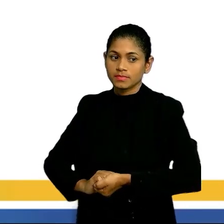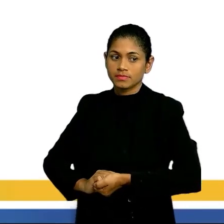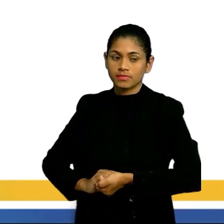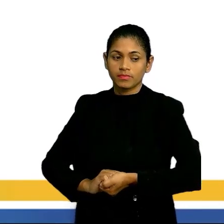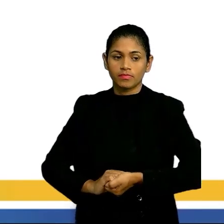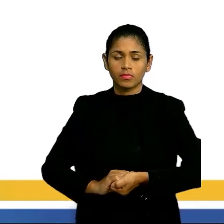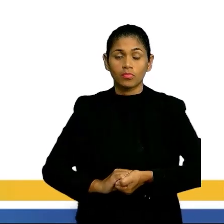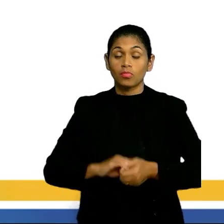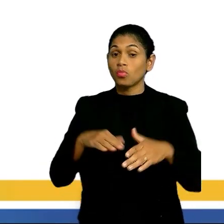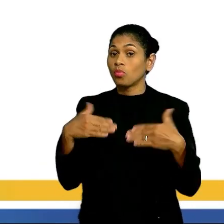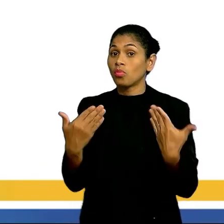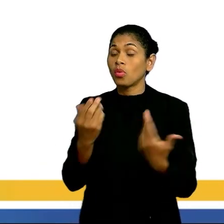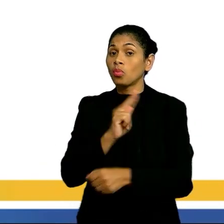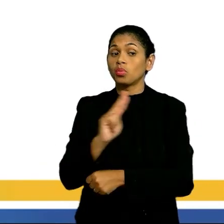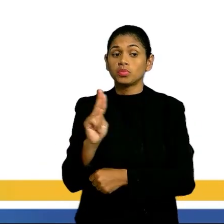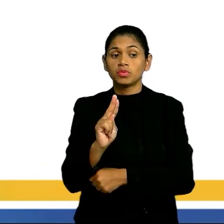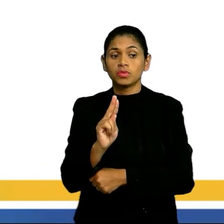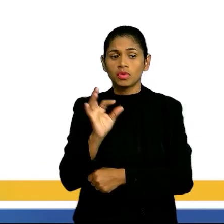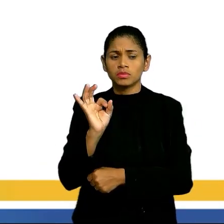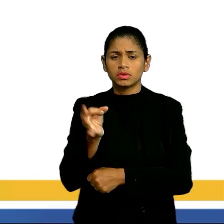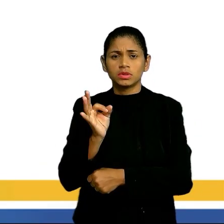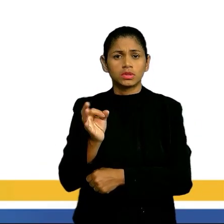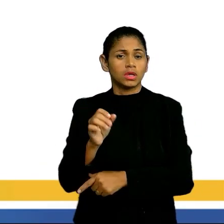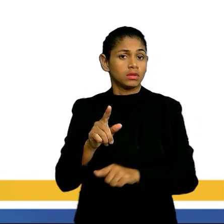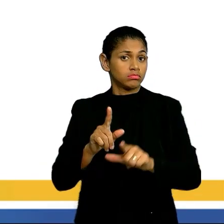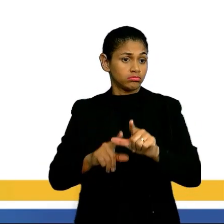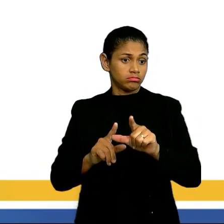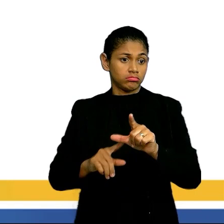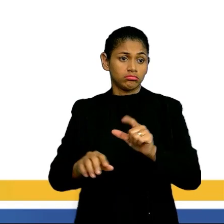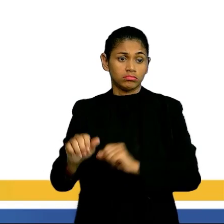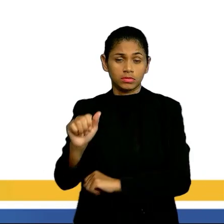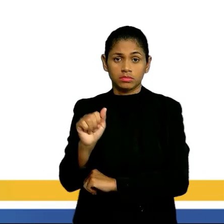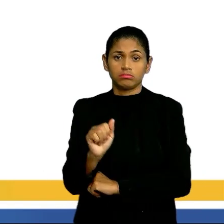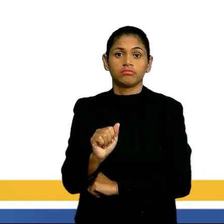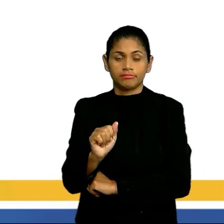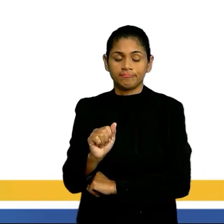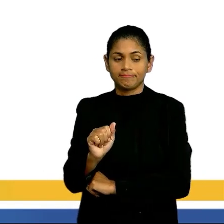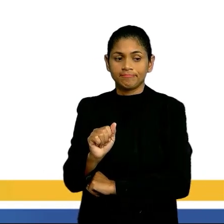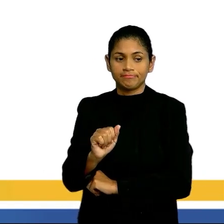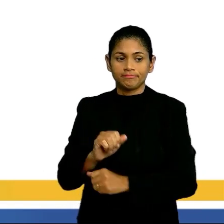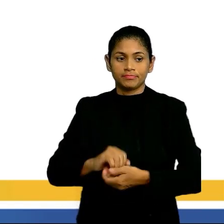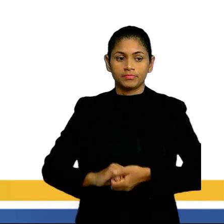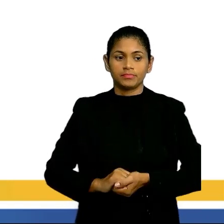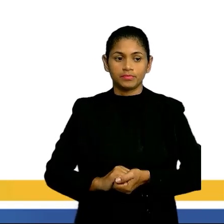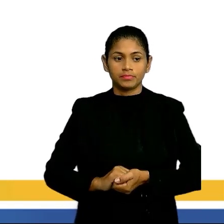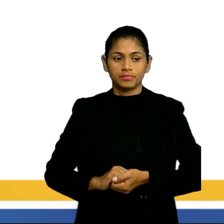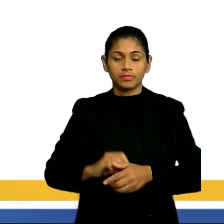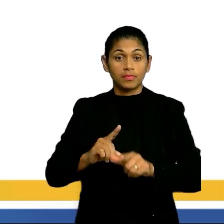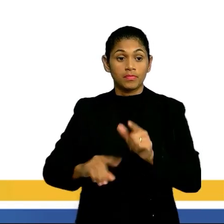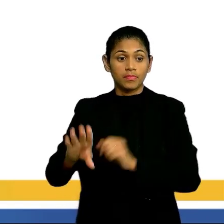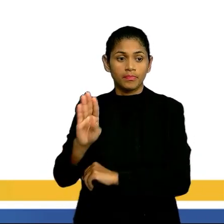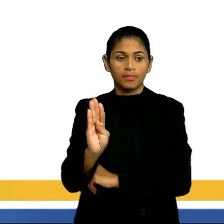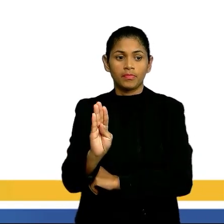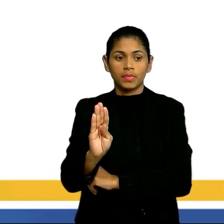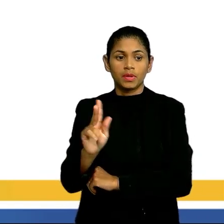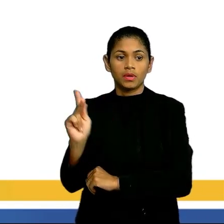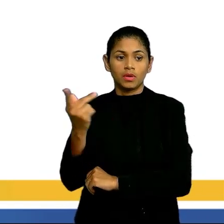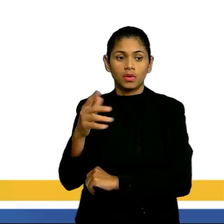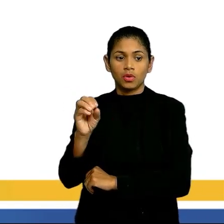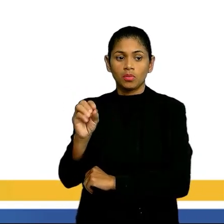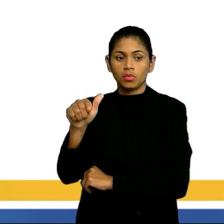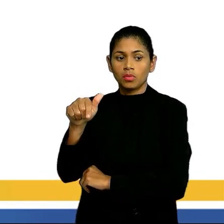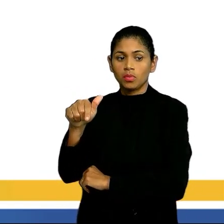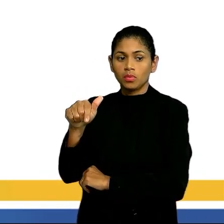A, aleatória. Eu já cancelaria essa, porque eu não falei nada de aleatória. Alternativa B, homóloga. Alternativa